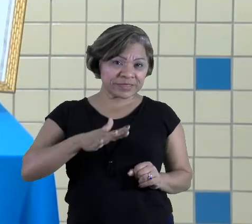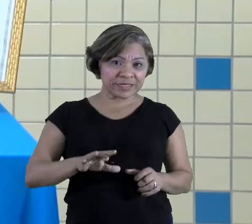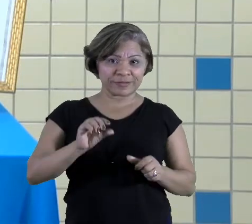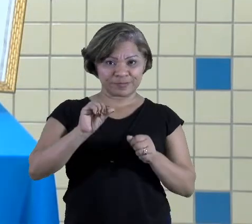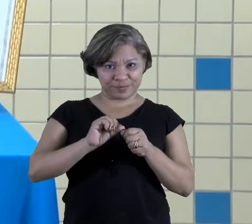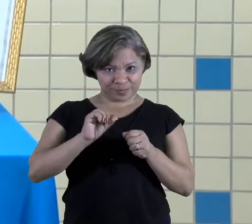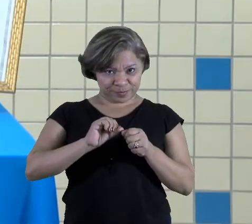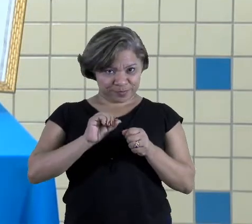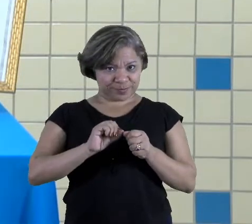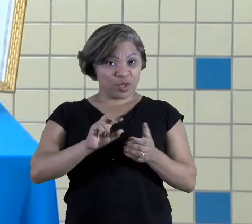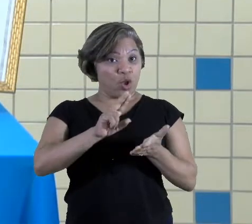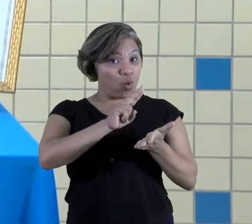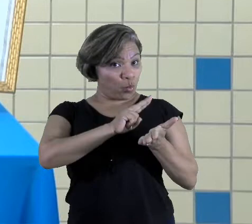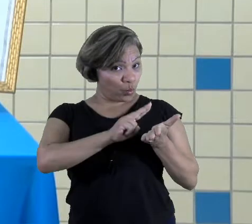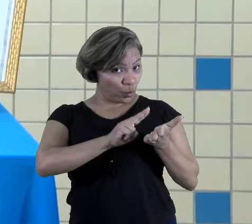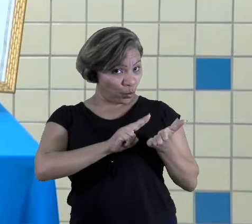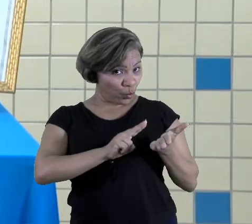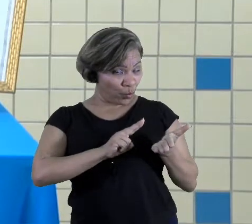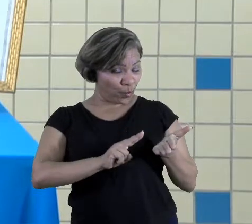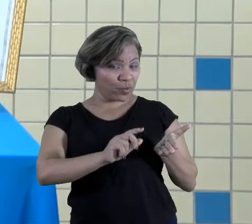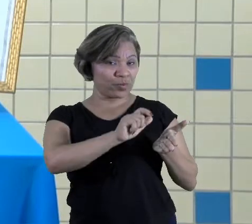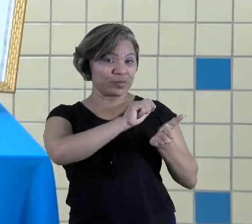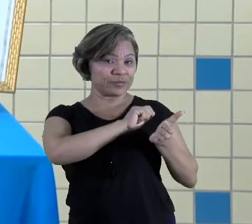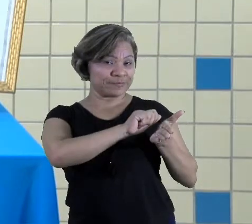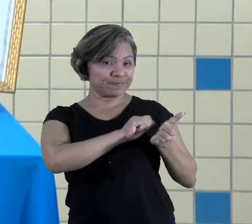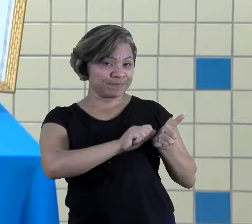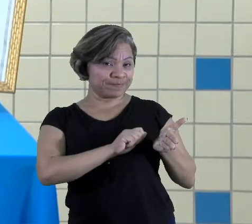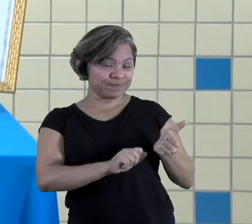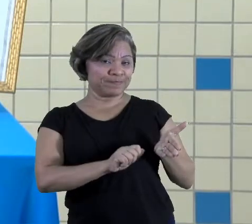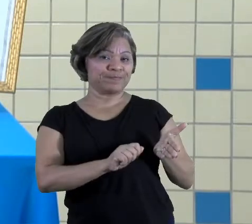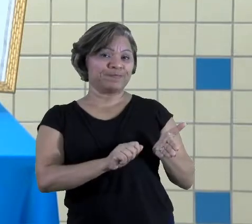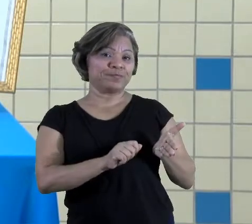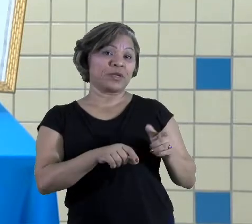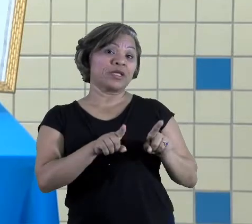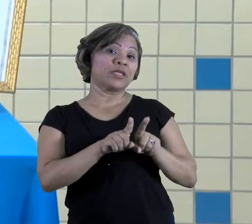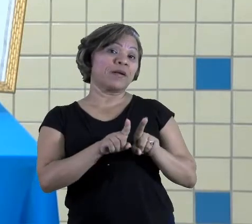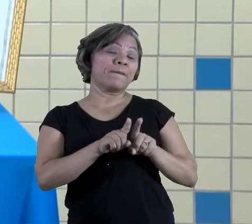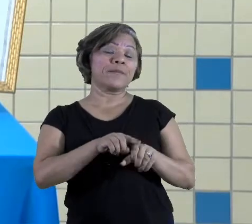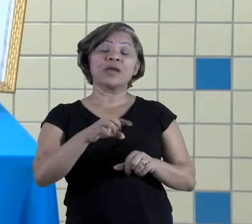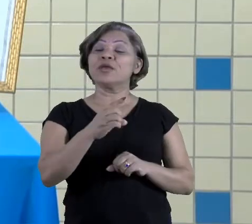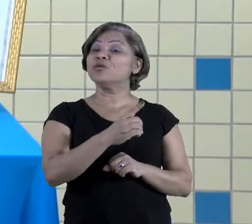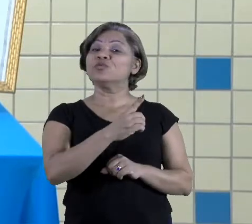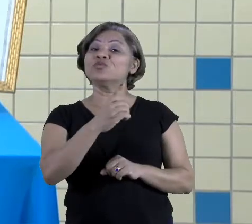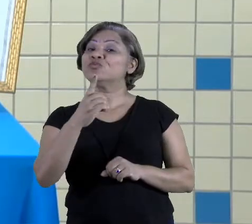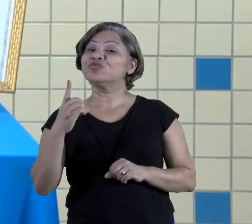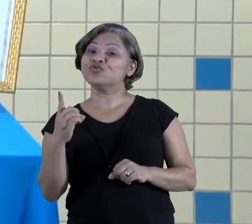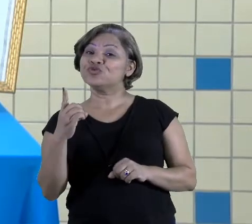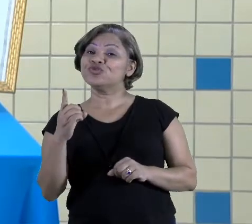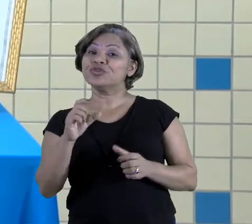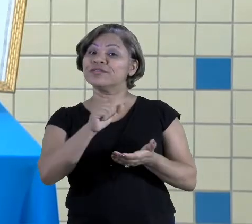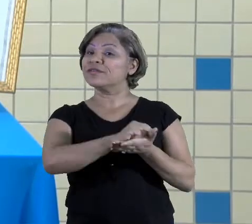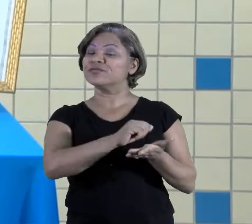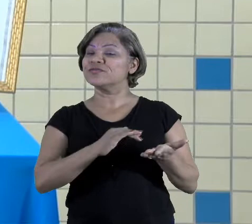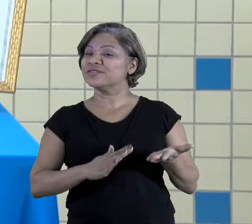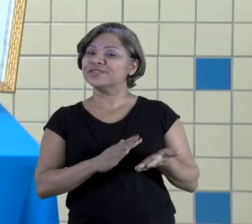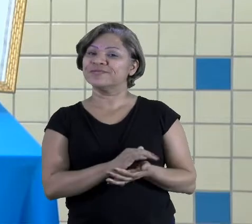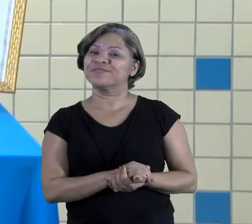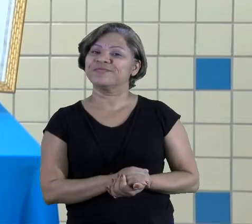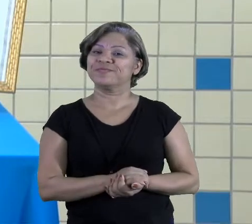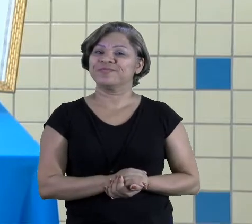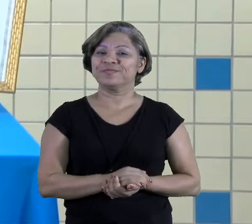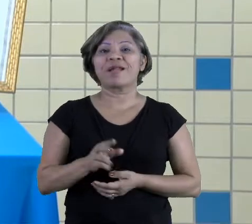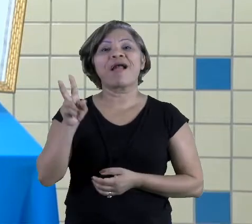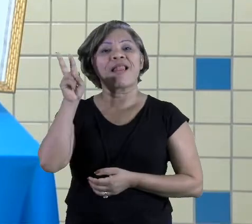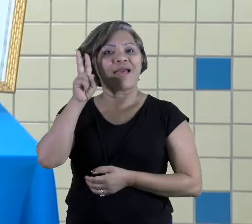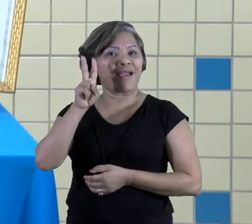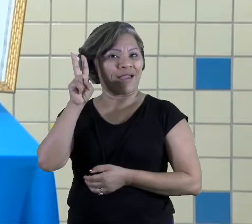dela, escreva o nome dela e também escreva a data da realização da proposta. Lembre-se que sempre